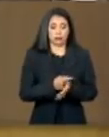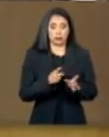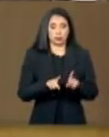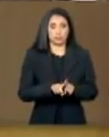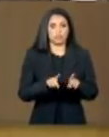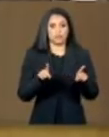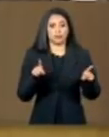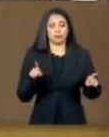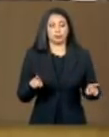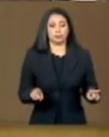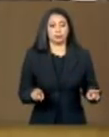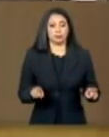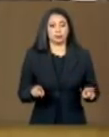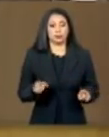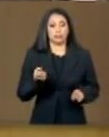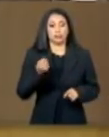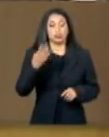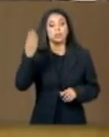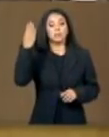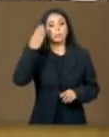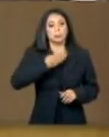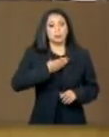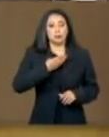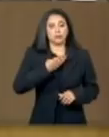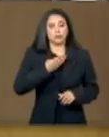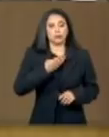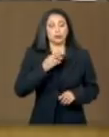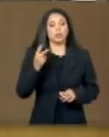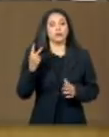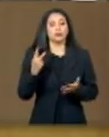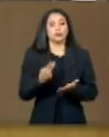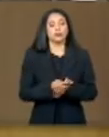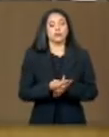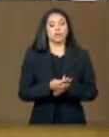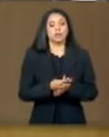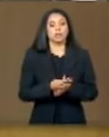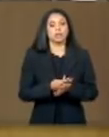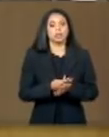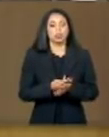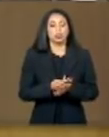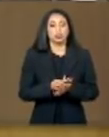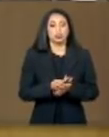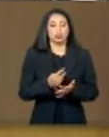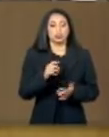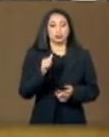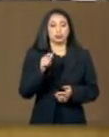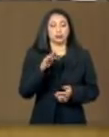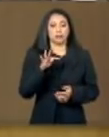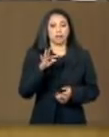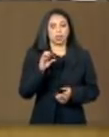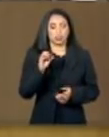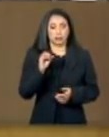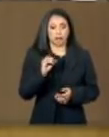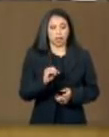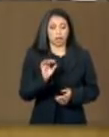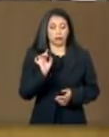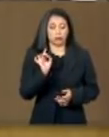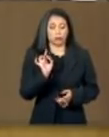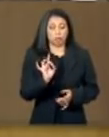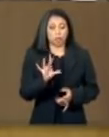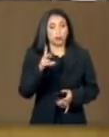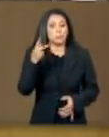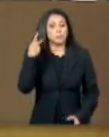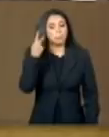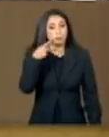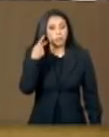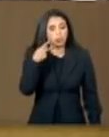se comprove a ausência de ato com motivação exclusivamente política em